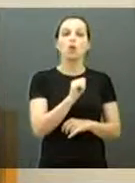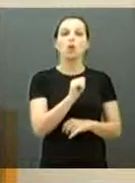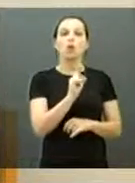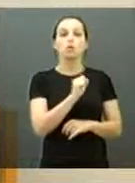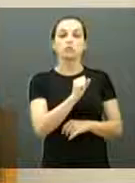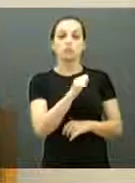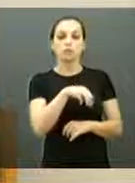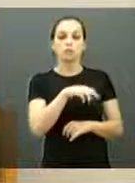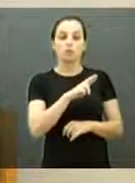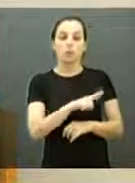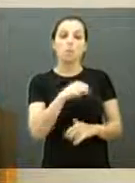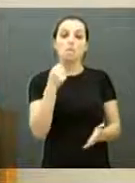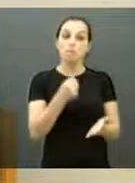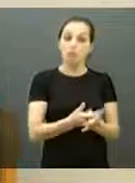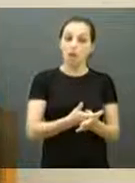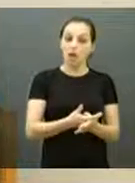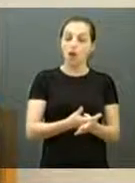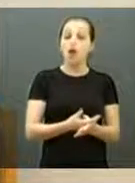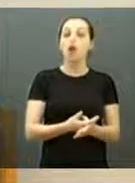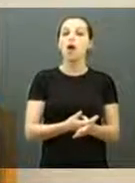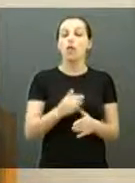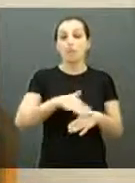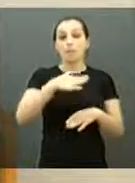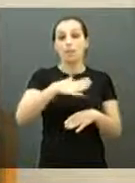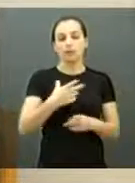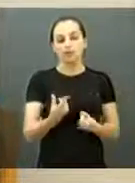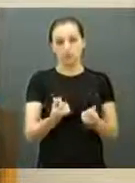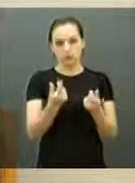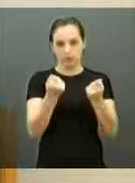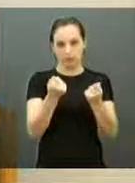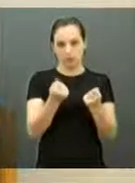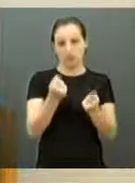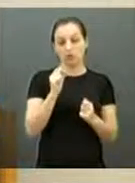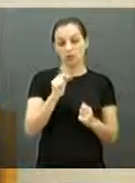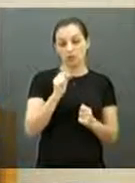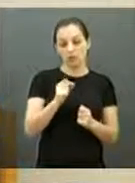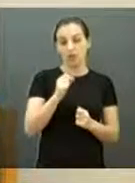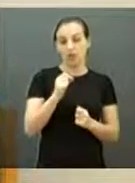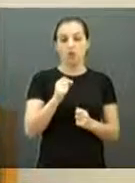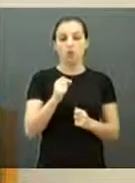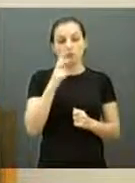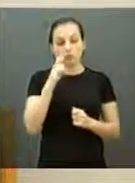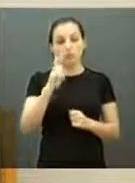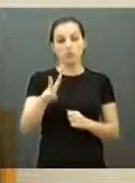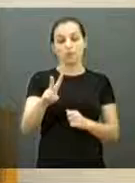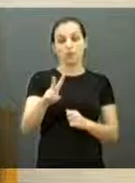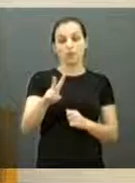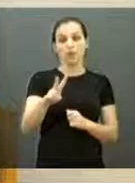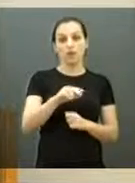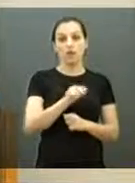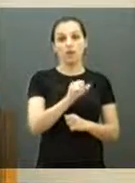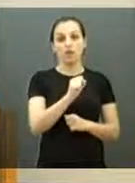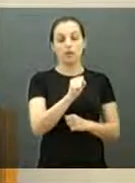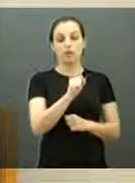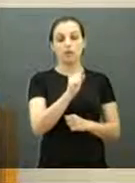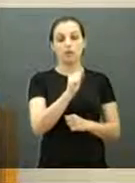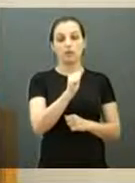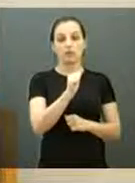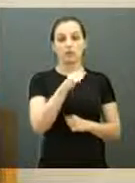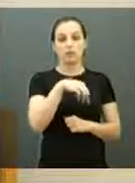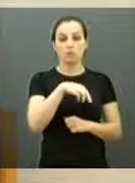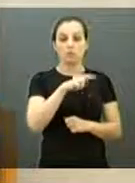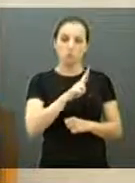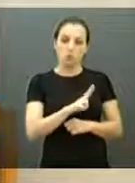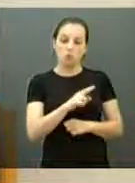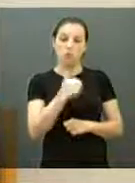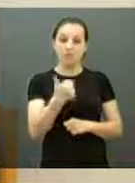tem que dar 80 horas em cada um, dá 160. Se você for ver lá, no SAMU ele deu 140